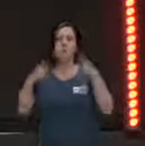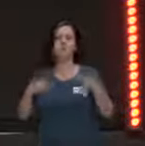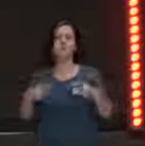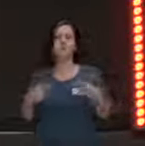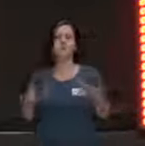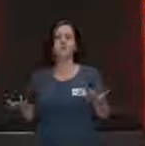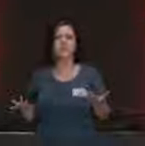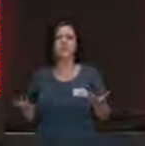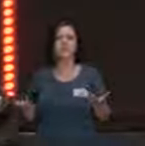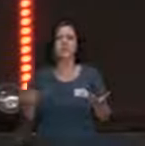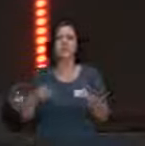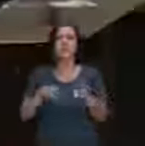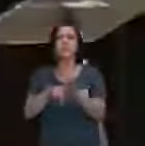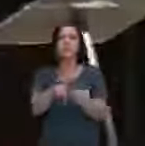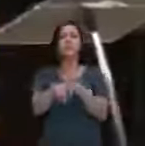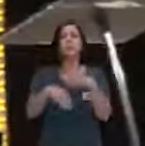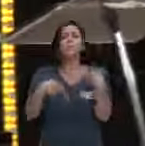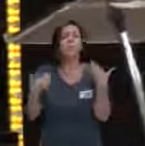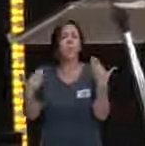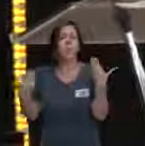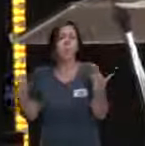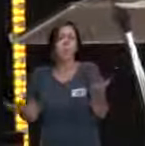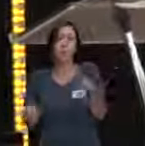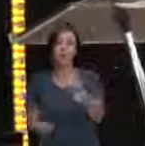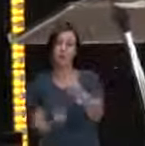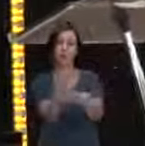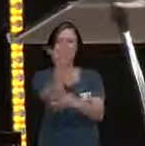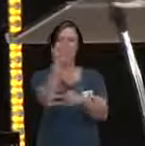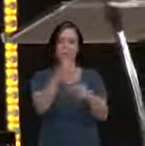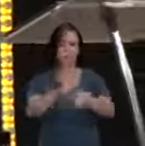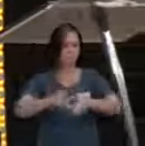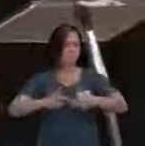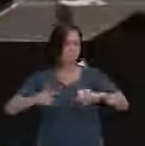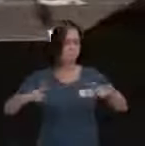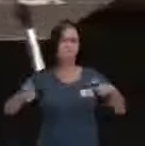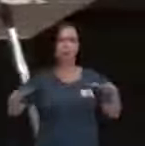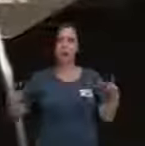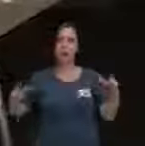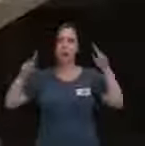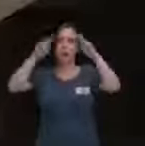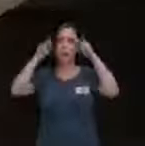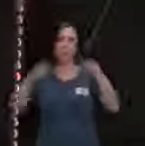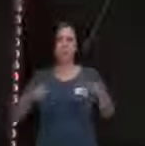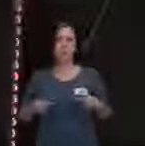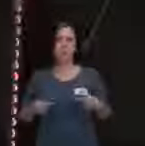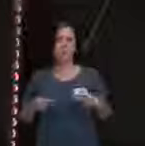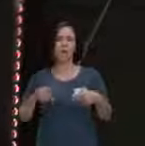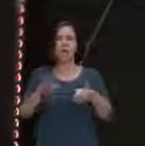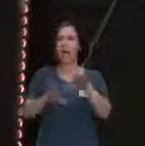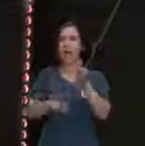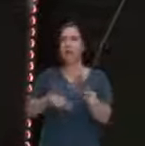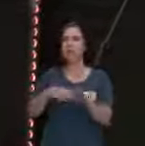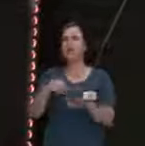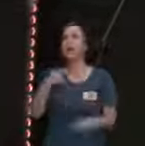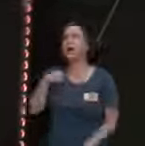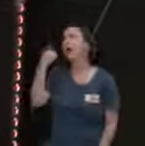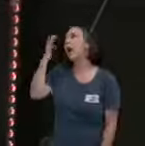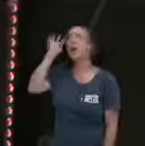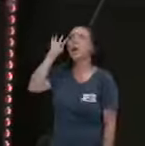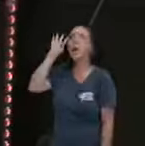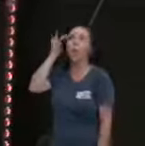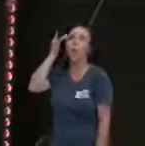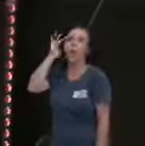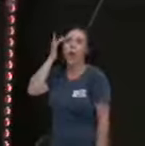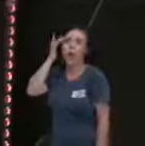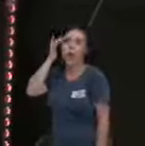e qual foi a maior invenção da humanidade talvez alguém Diga sim a fé a lâmpada né a energia Poxa